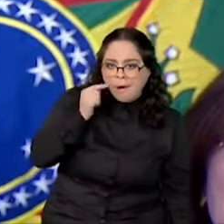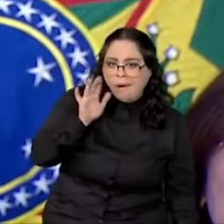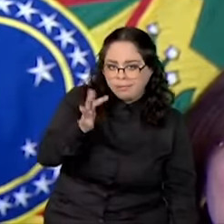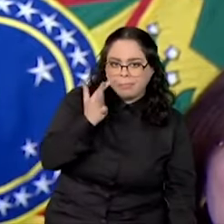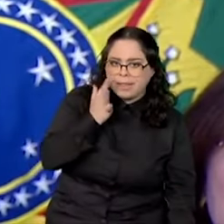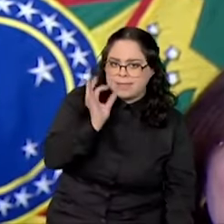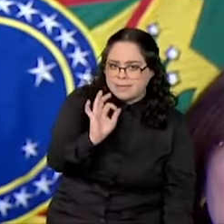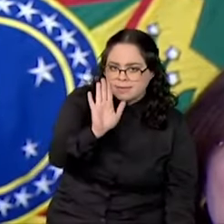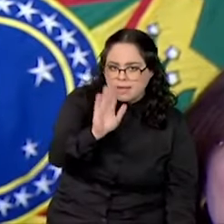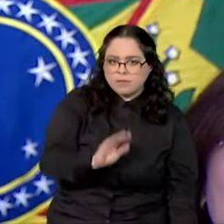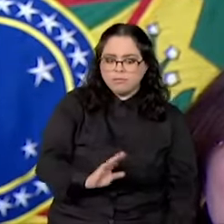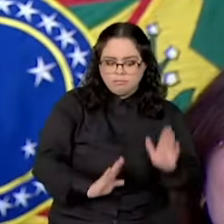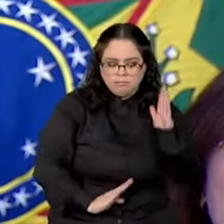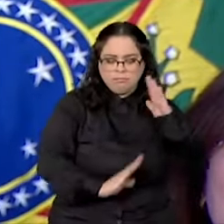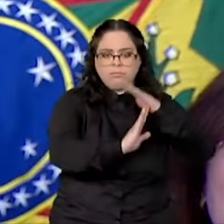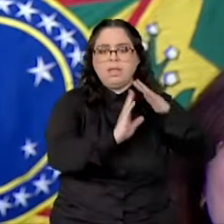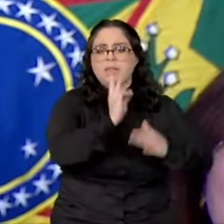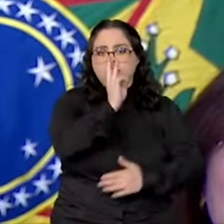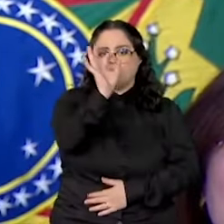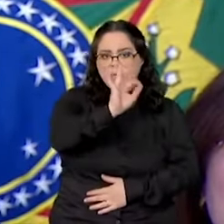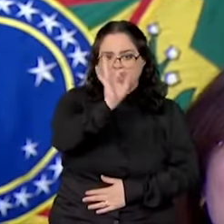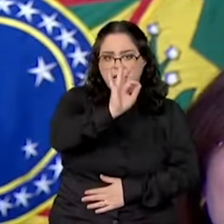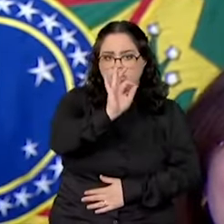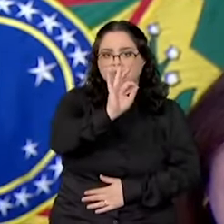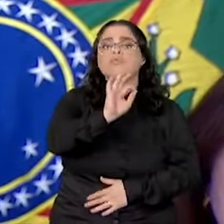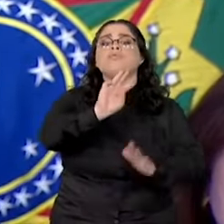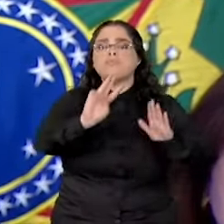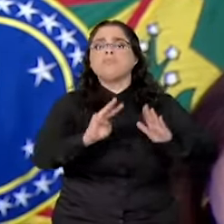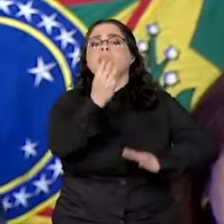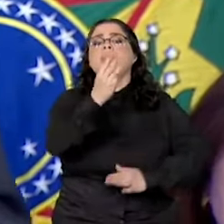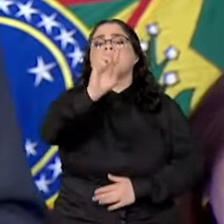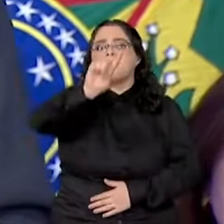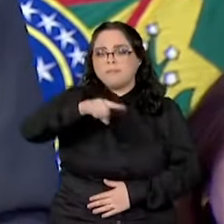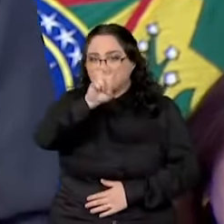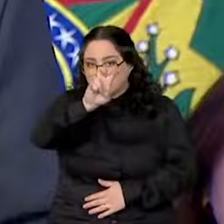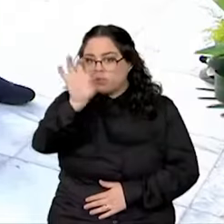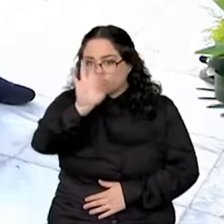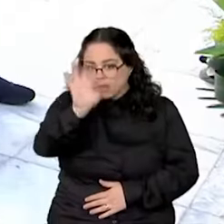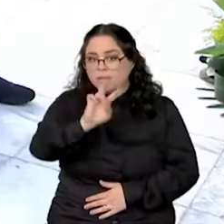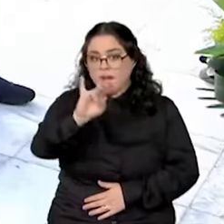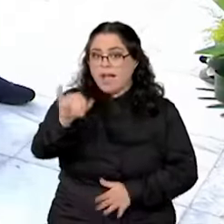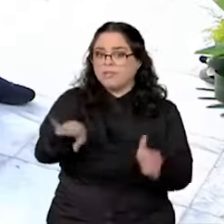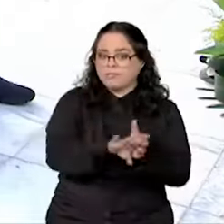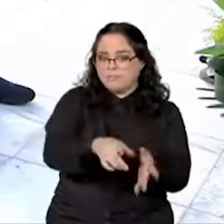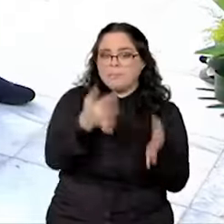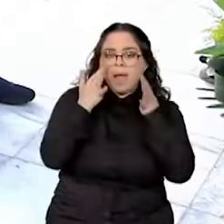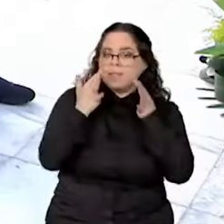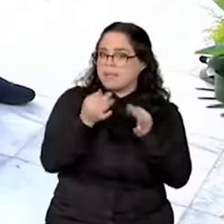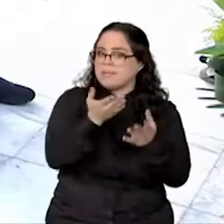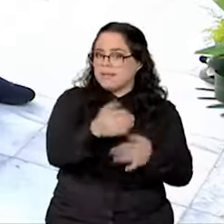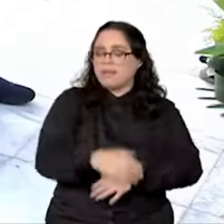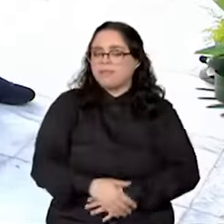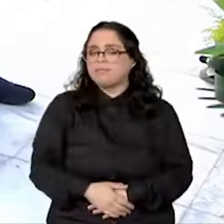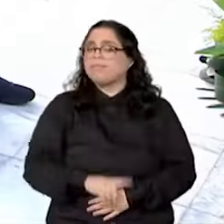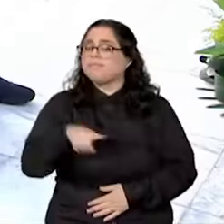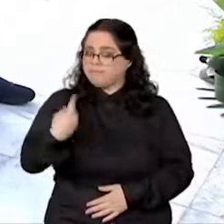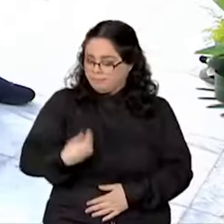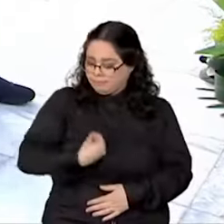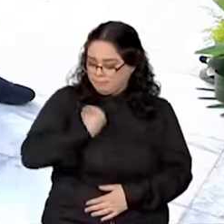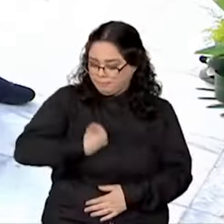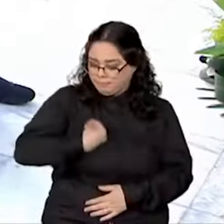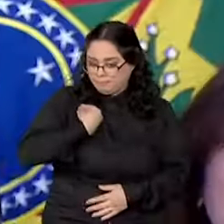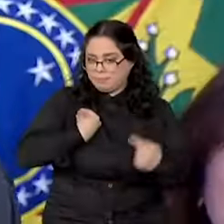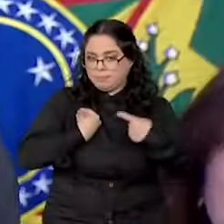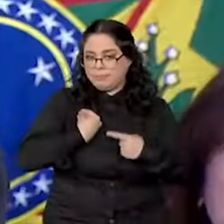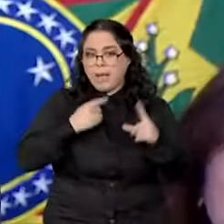falar, acima de 3% e vamos chegar acima de 3,5%. Nós estamos vivendo o